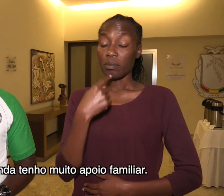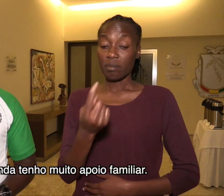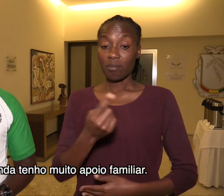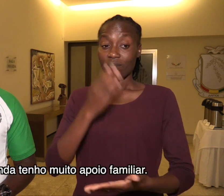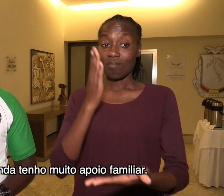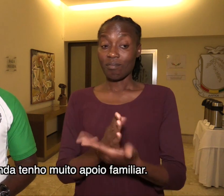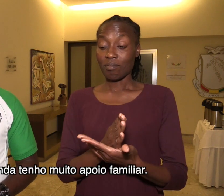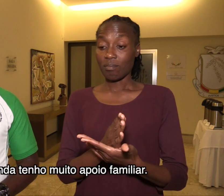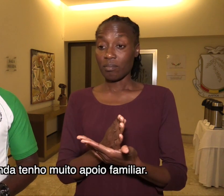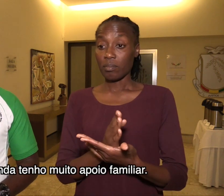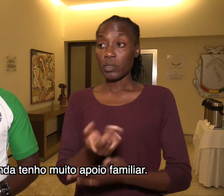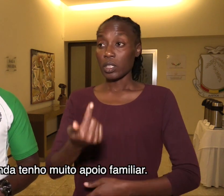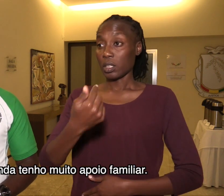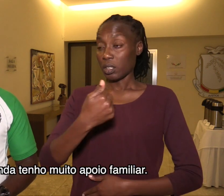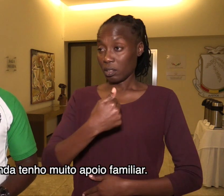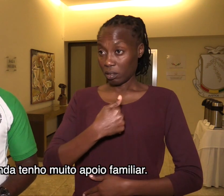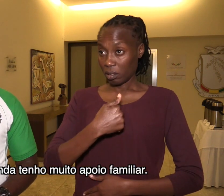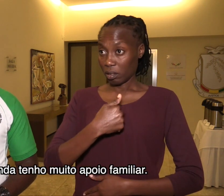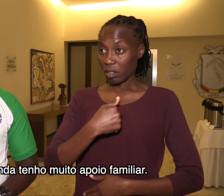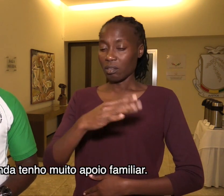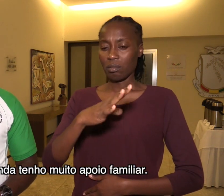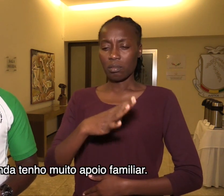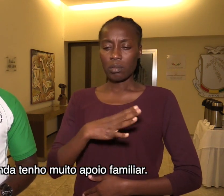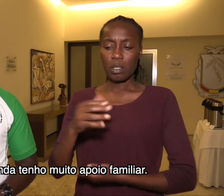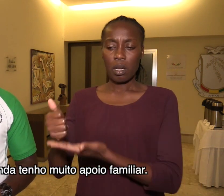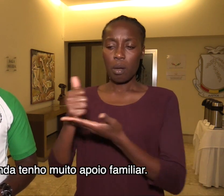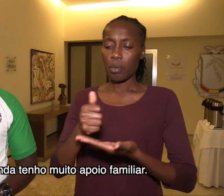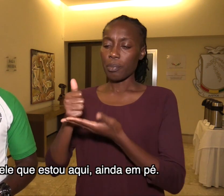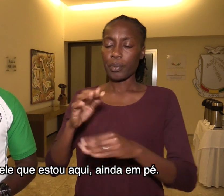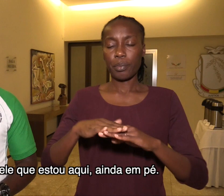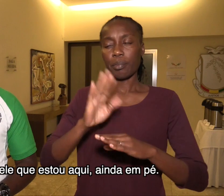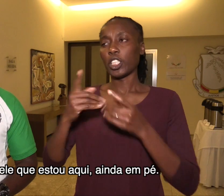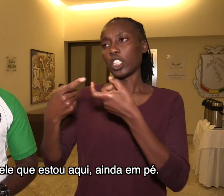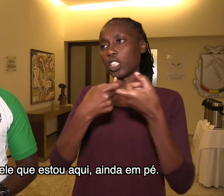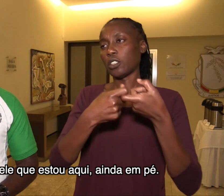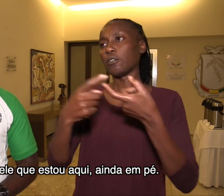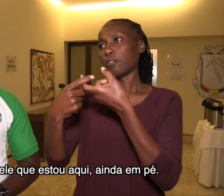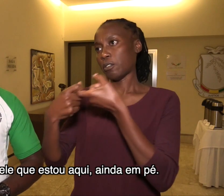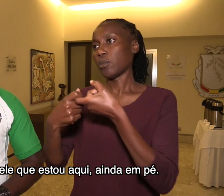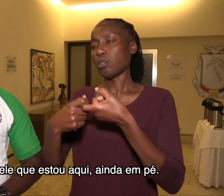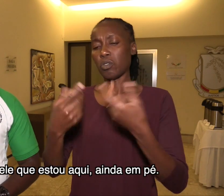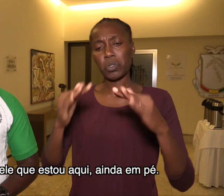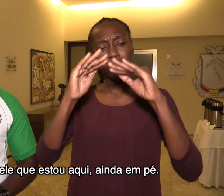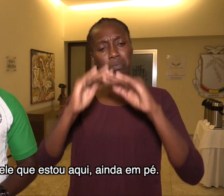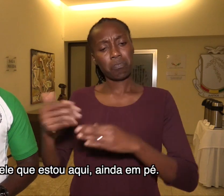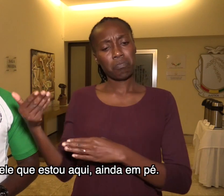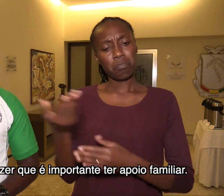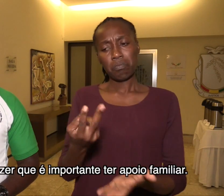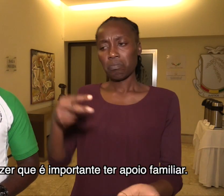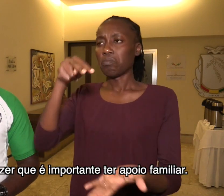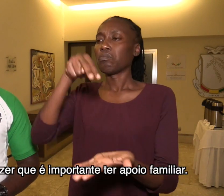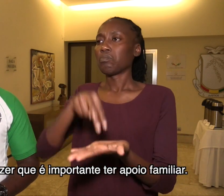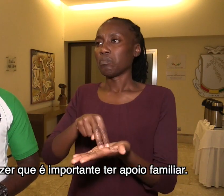Eu tive, tive, ainda tenho muito apoio familiar, foi graças a eles que estou aqui ainda em pé,